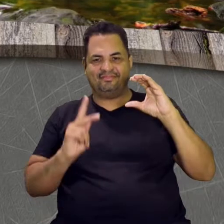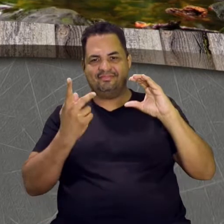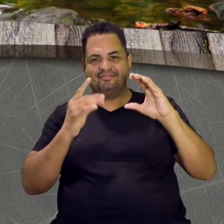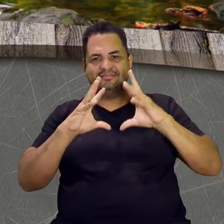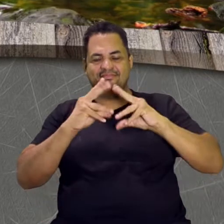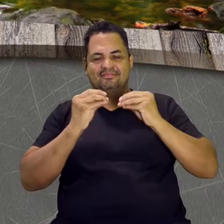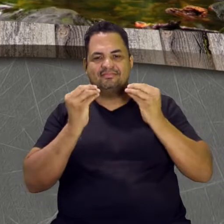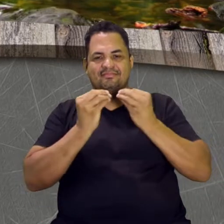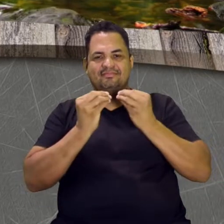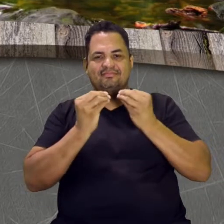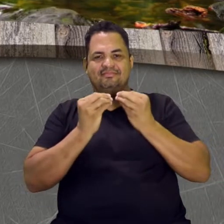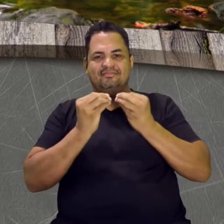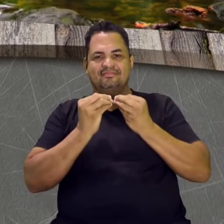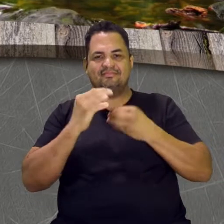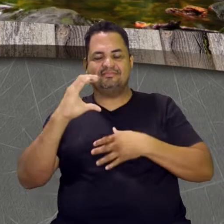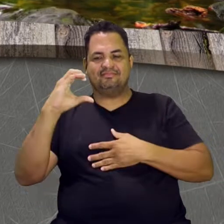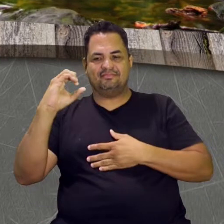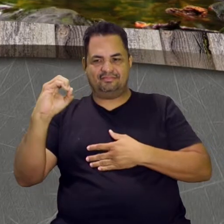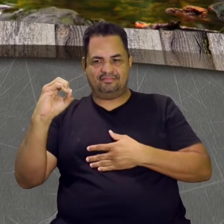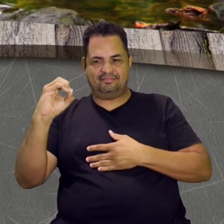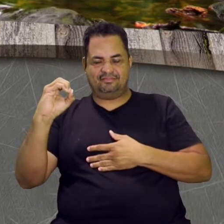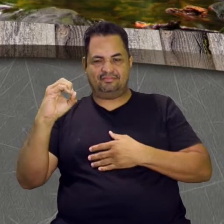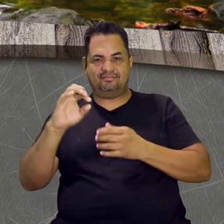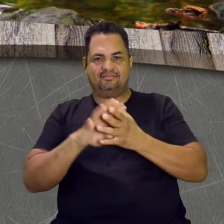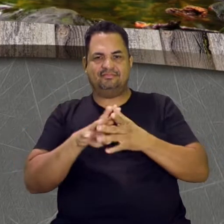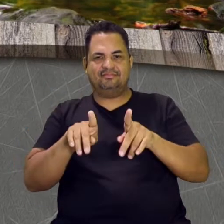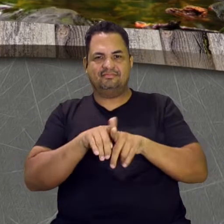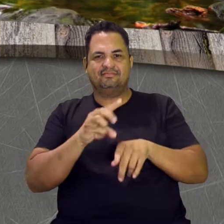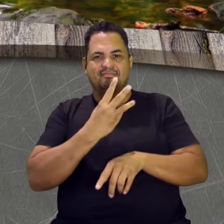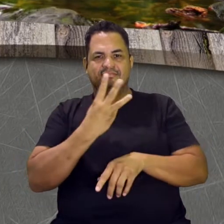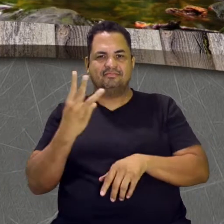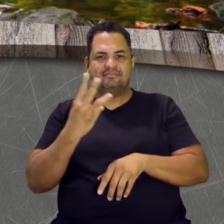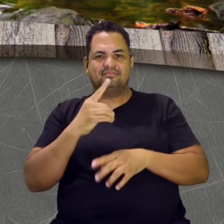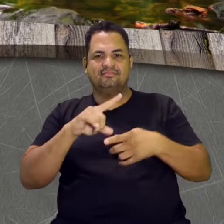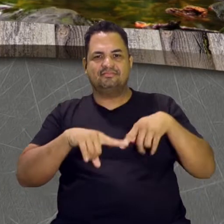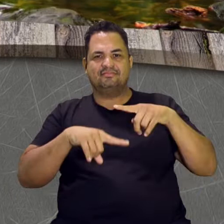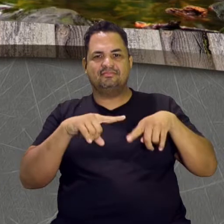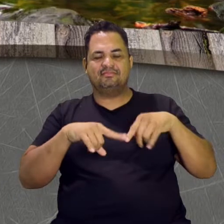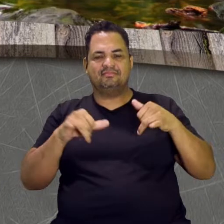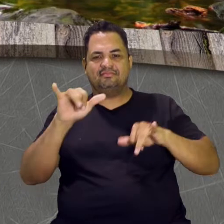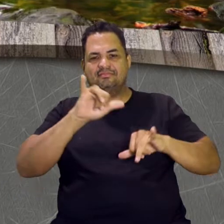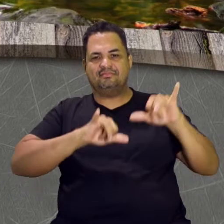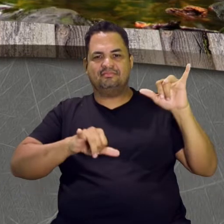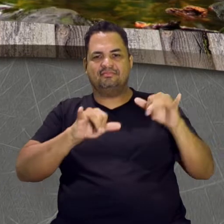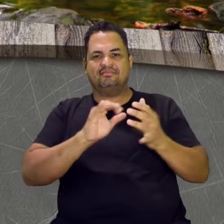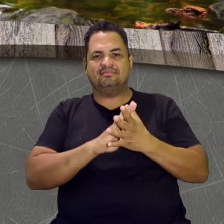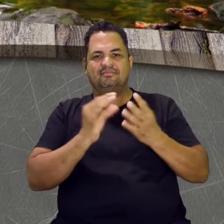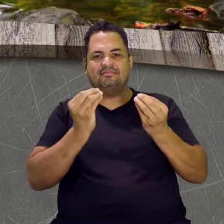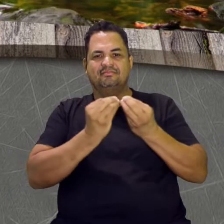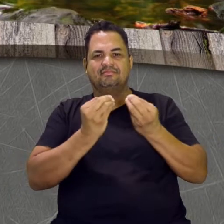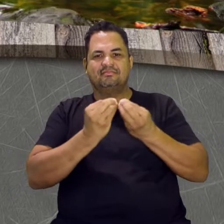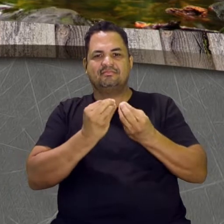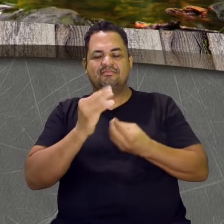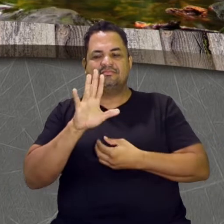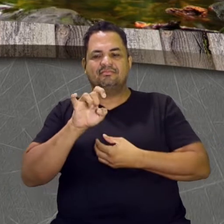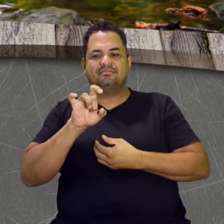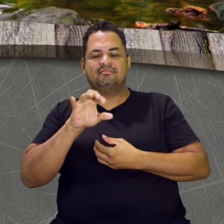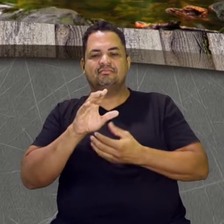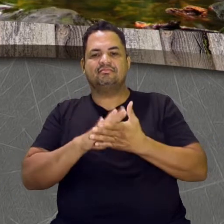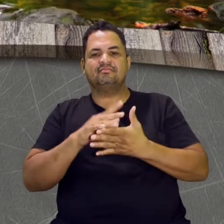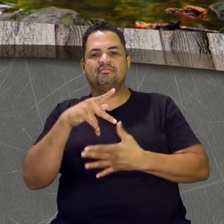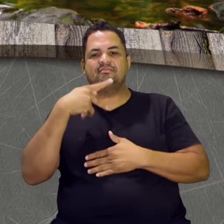toda a molécula orgânica e o oxigênio, tá bom? Tem esses três elementos, é uma molécula orgânica, não posso ter dúvida. A